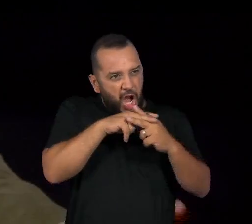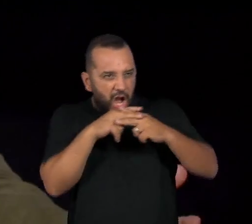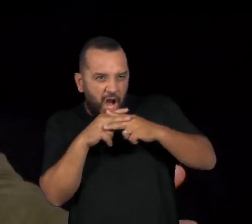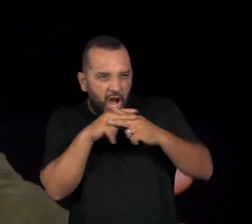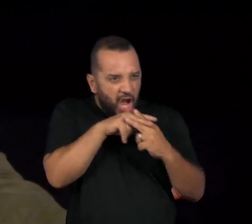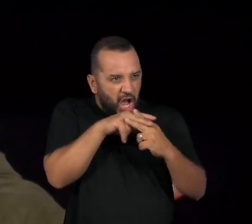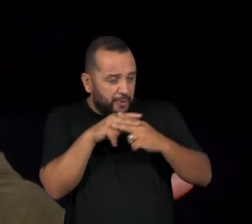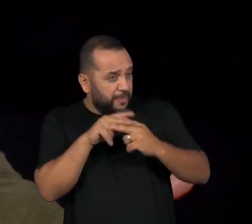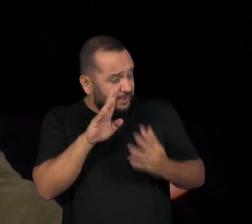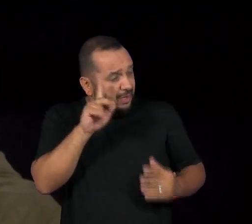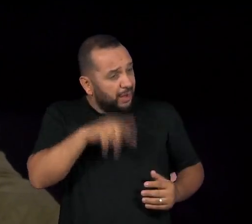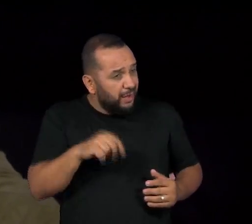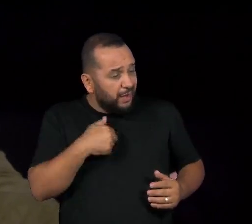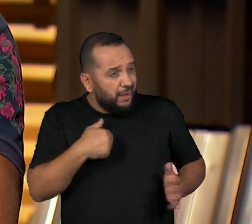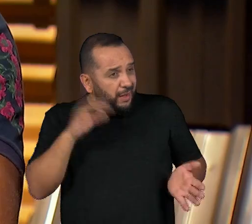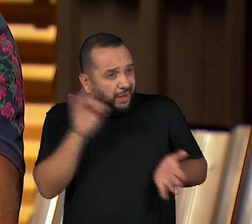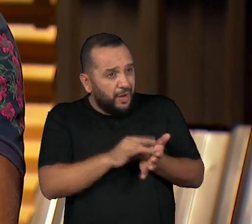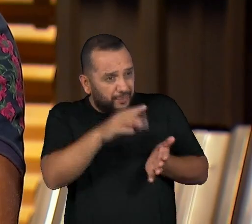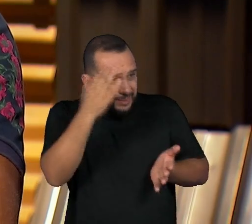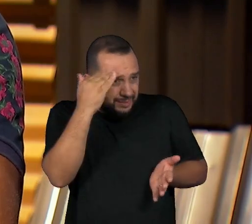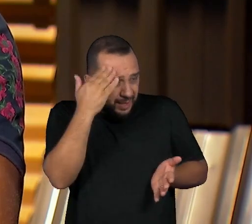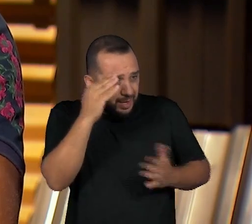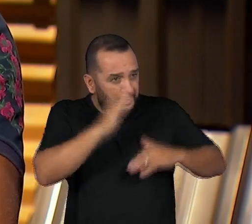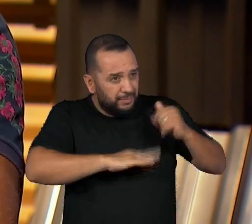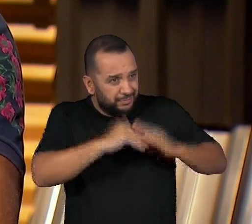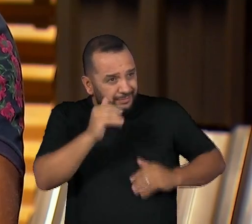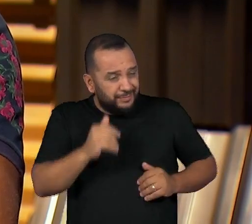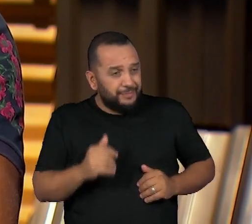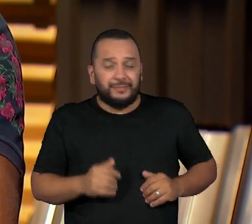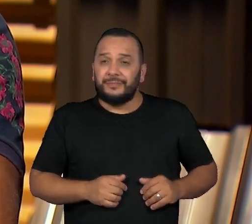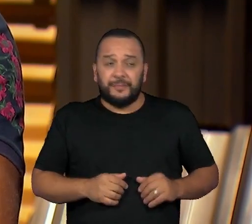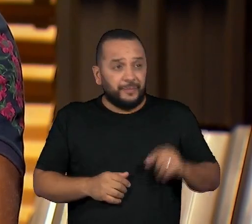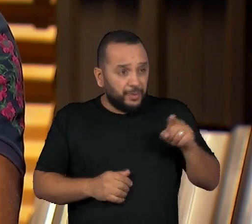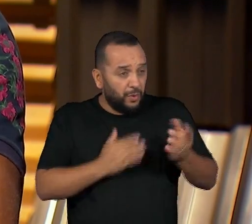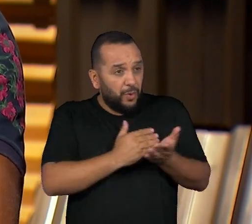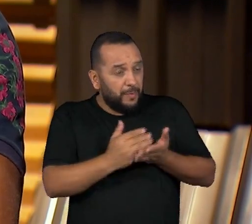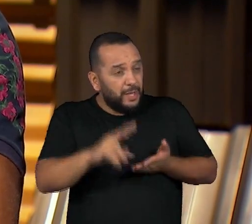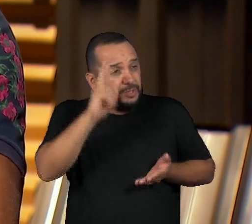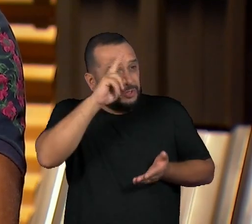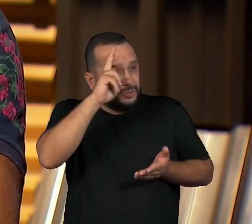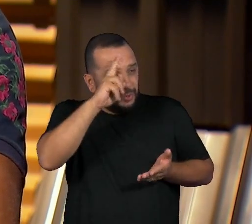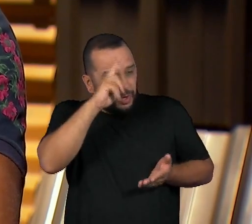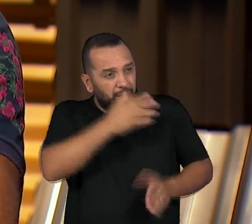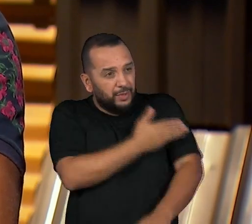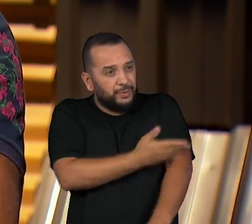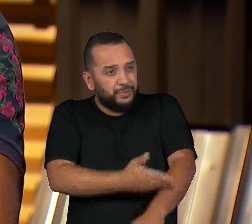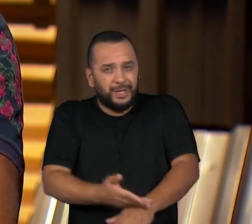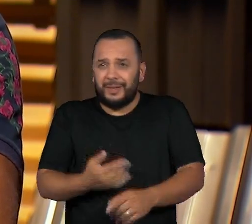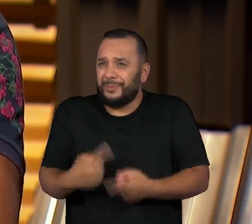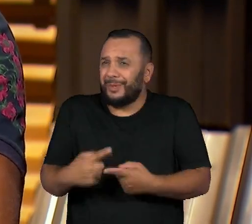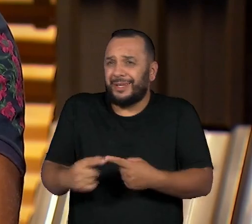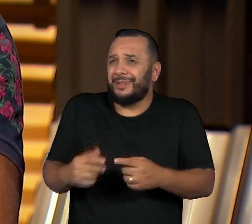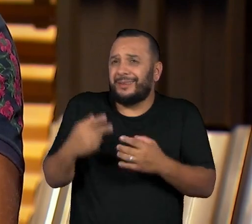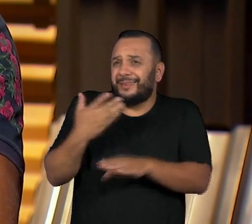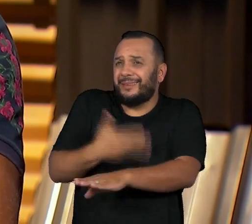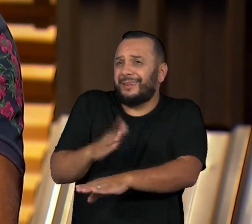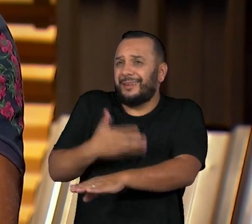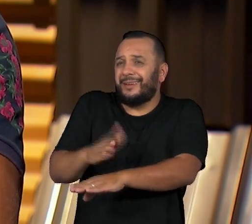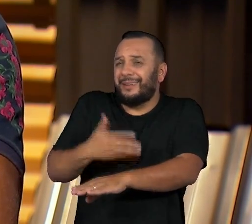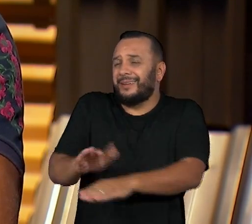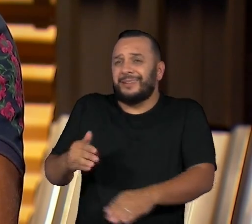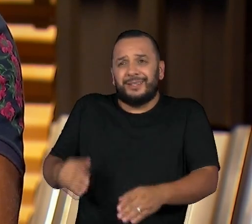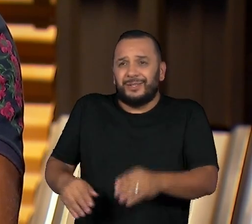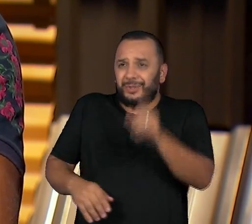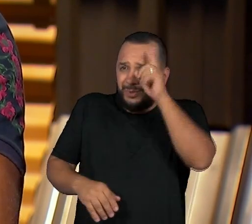o real, é o que você sabe fazer, é isso? Começa uma história que pra você já é familiar. Porque você faz aquilo todos os dias,